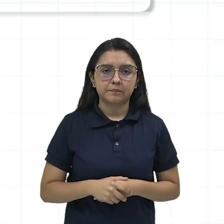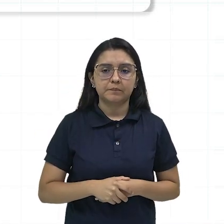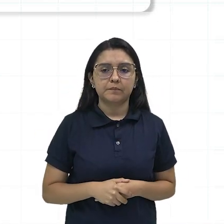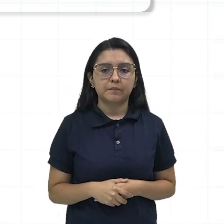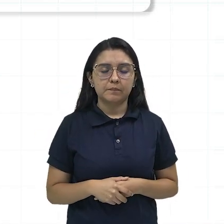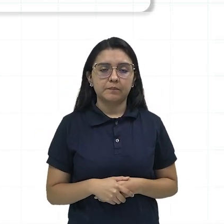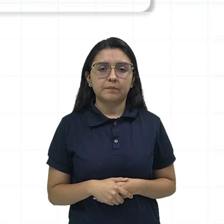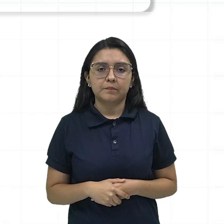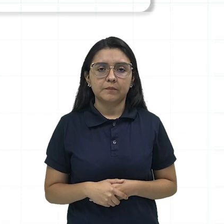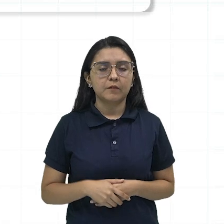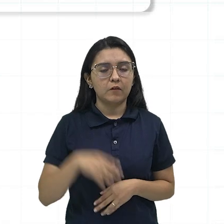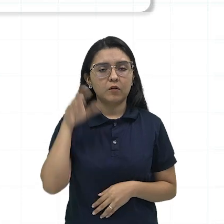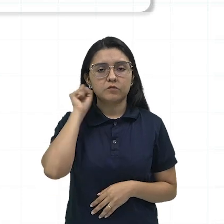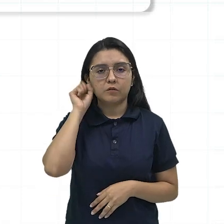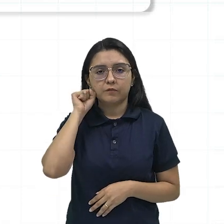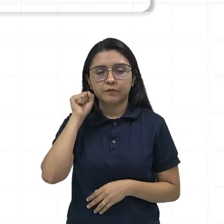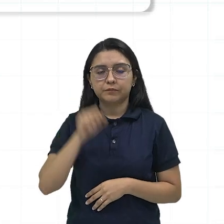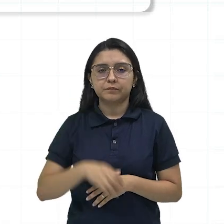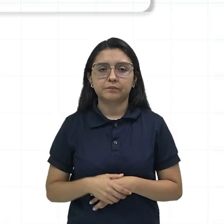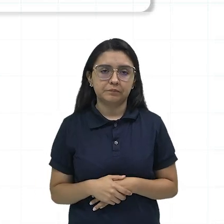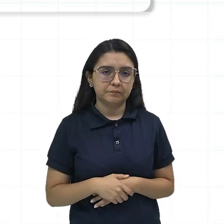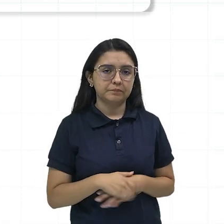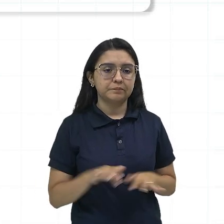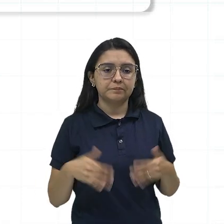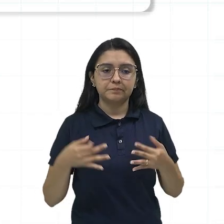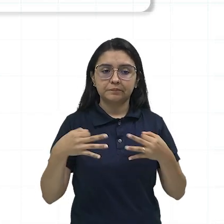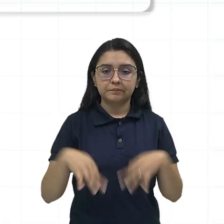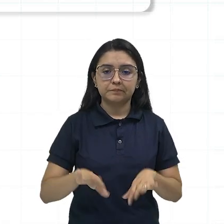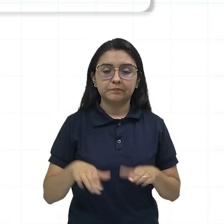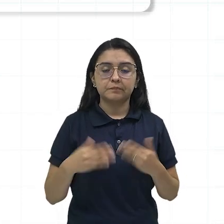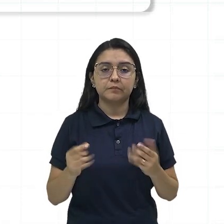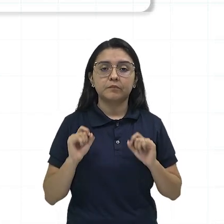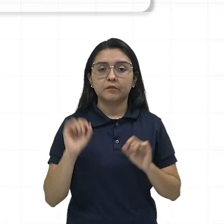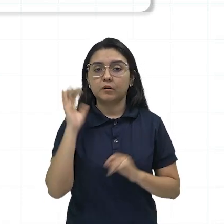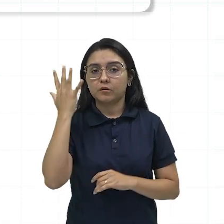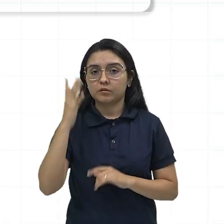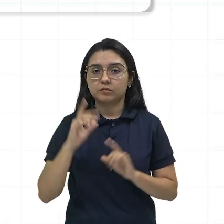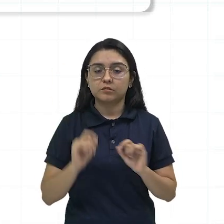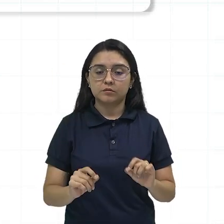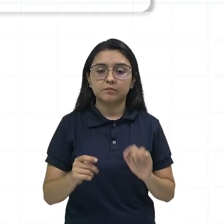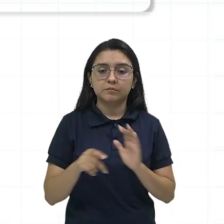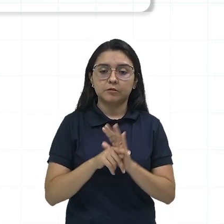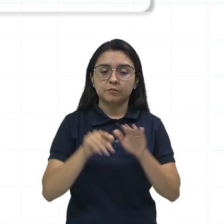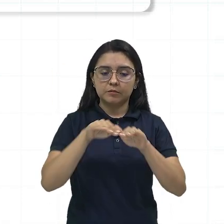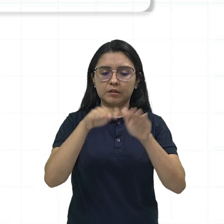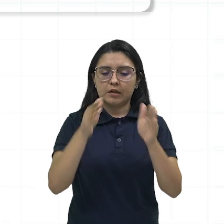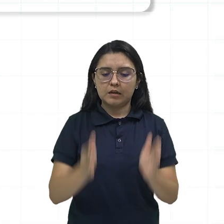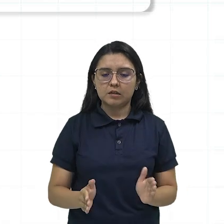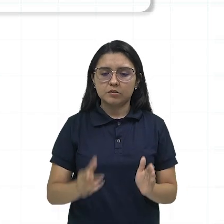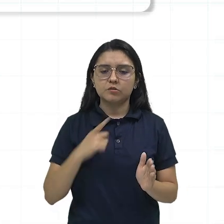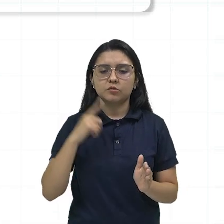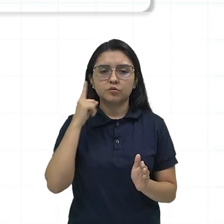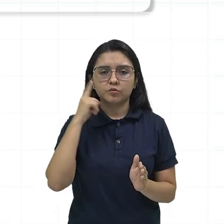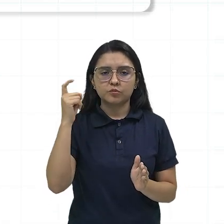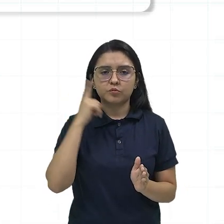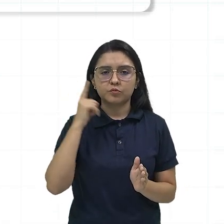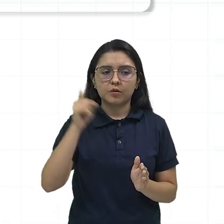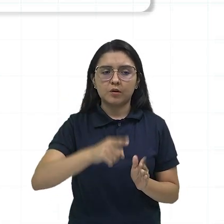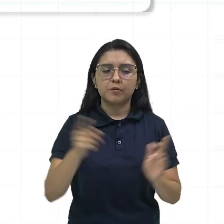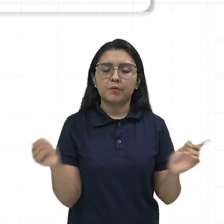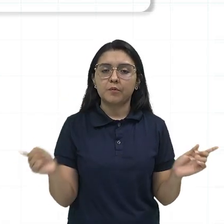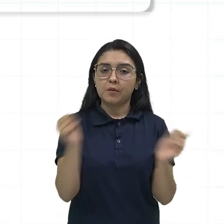está saindo ali daquela caixa de som, certo? Então, o que acontece na caixa de som é exatamente